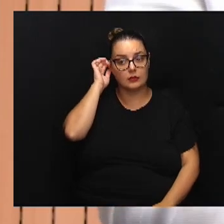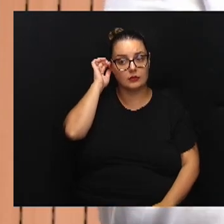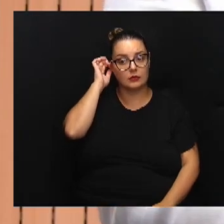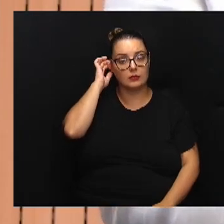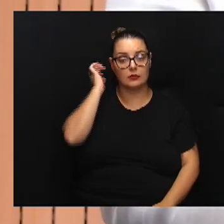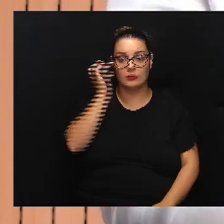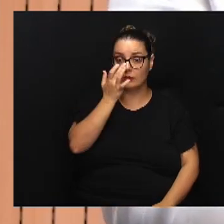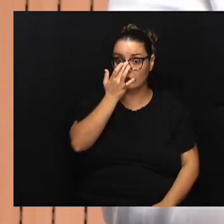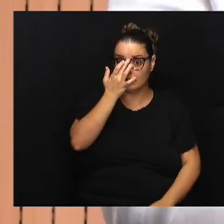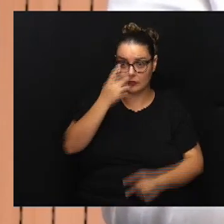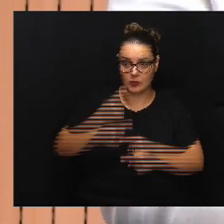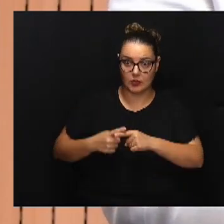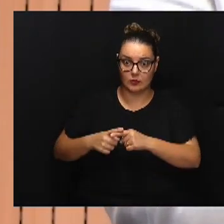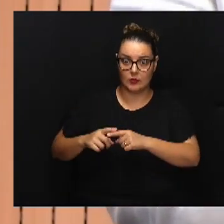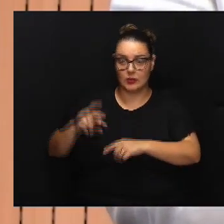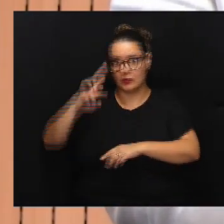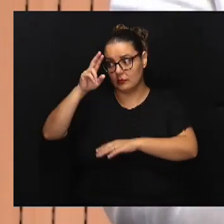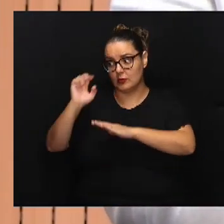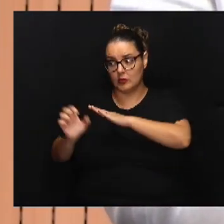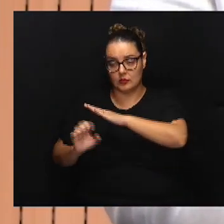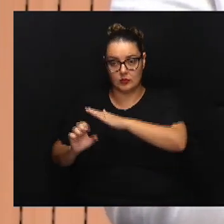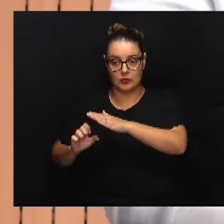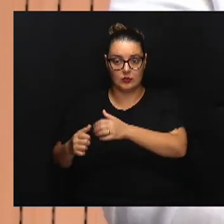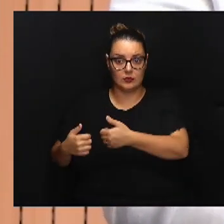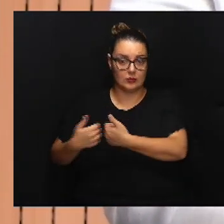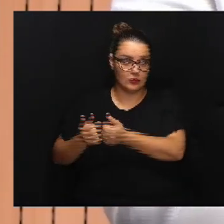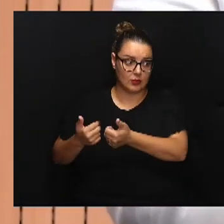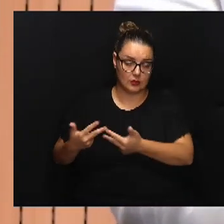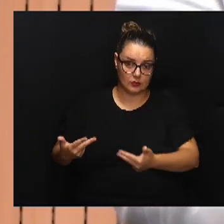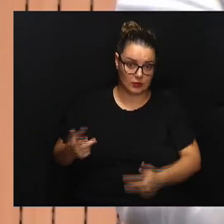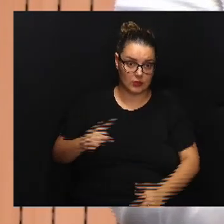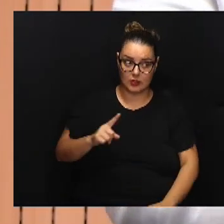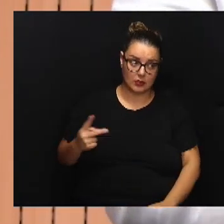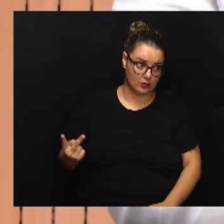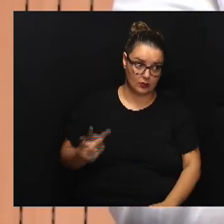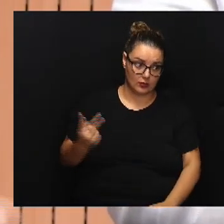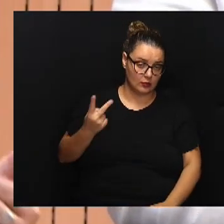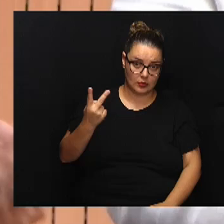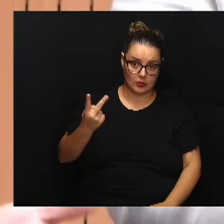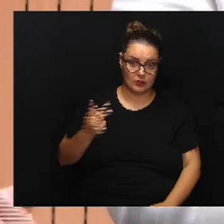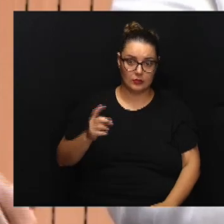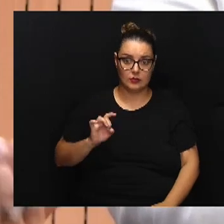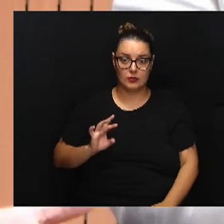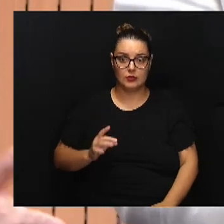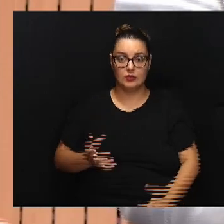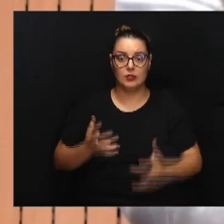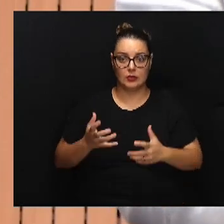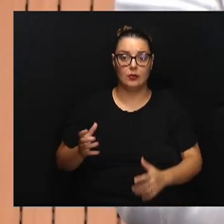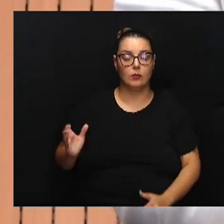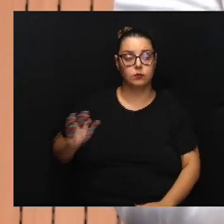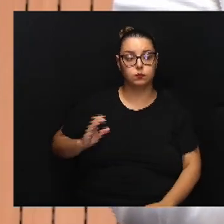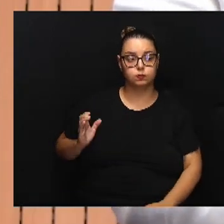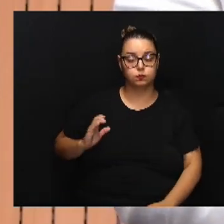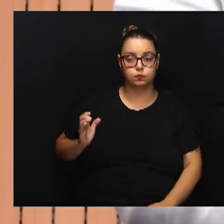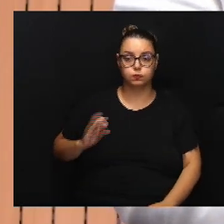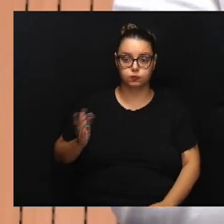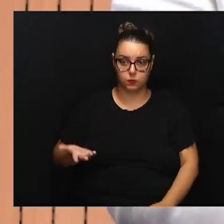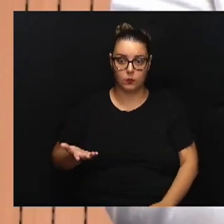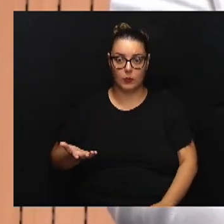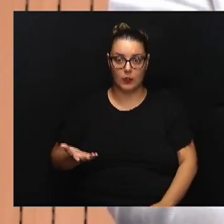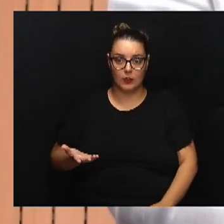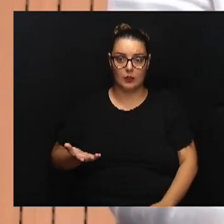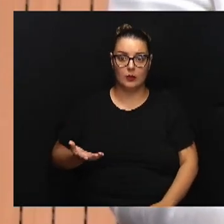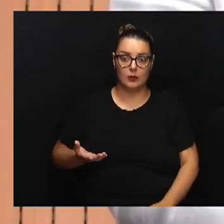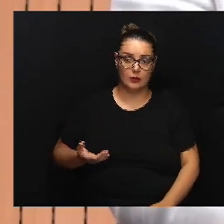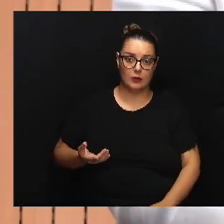aqui do transporte público que não valoriza, né, ou seja, só quer lucrar em cima disso, recebe